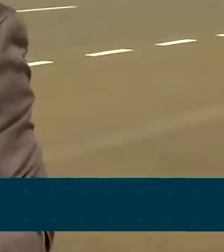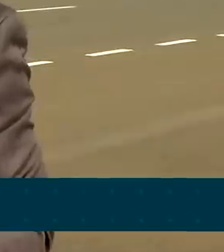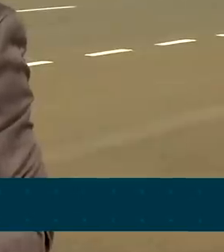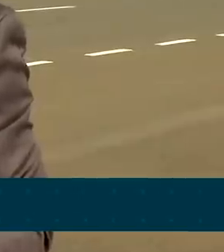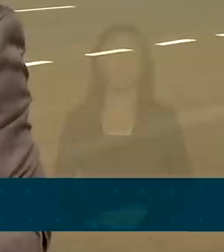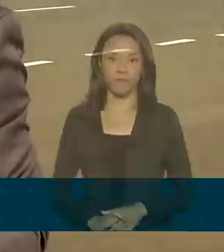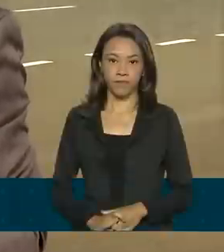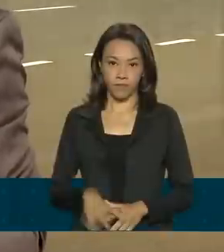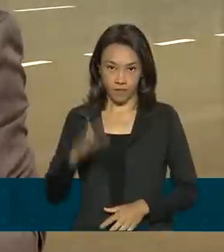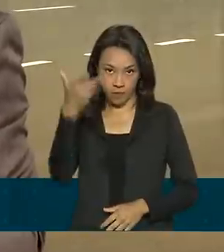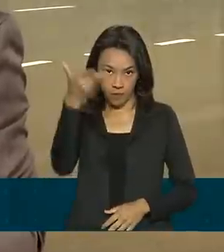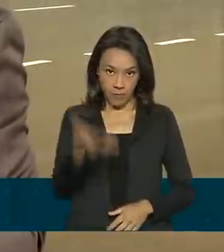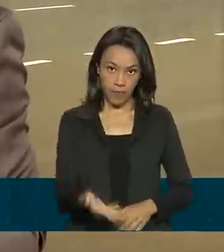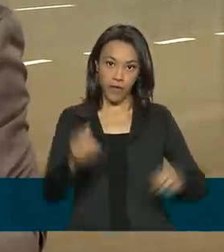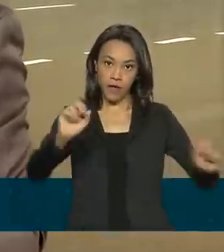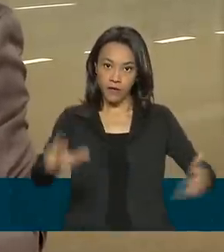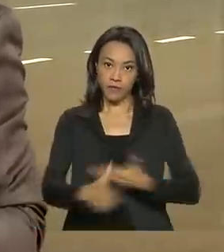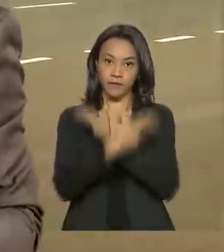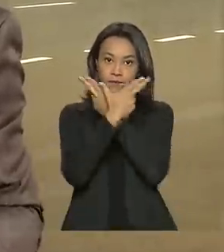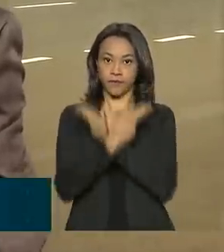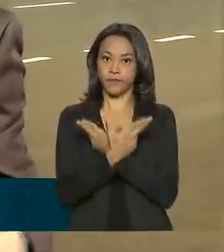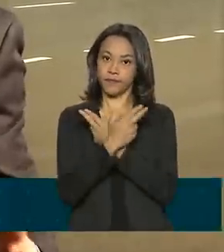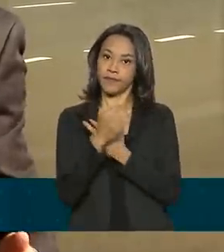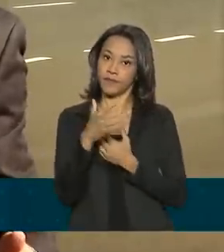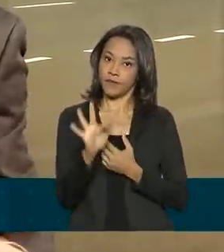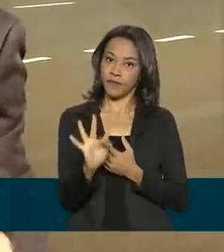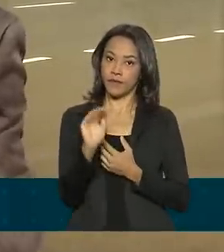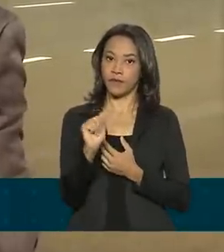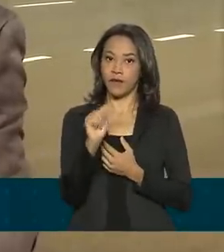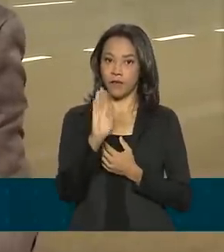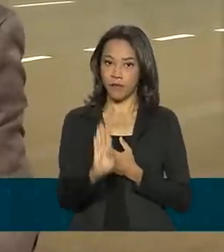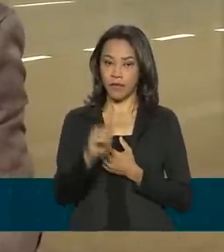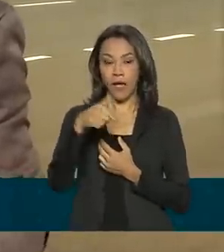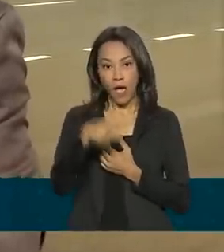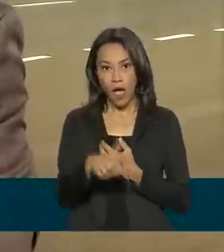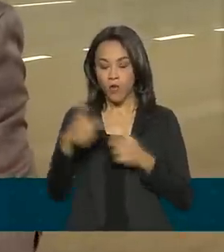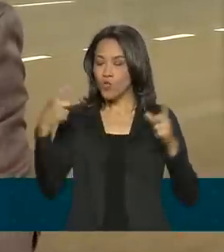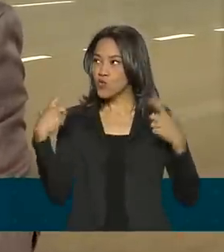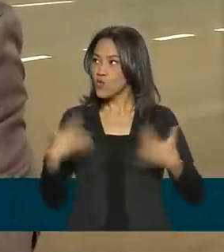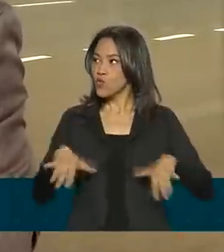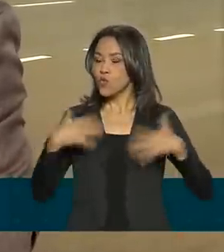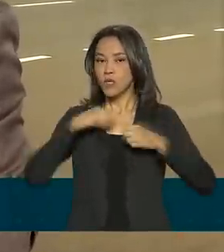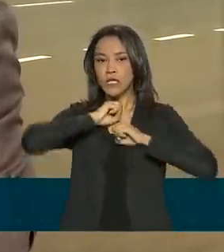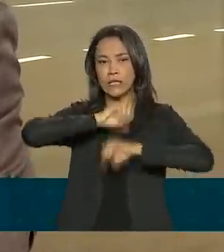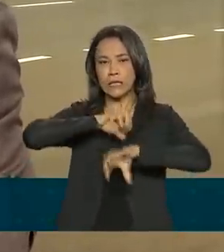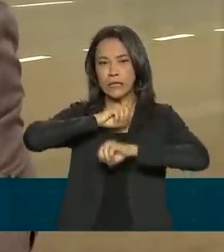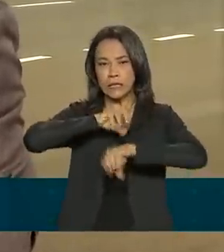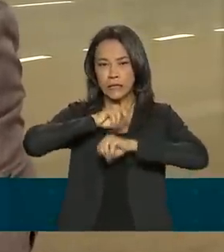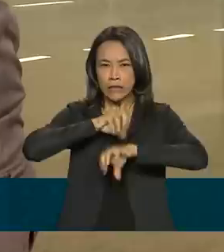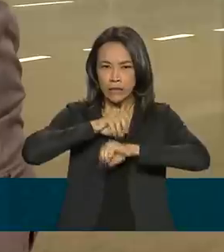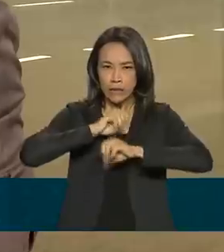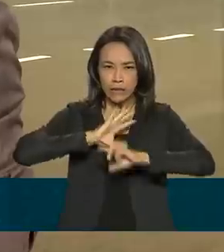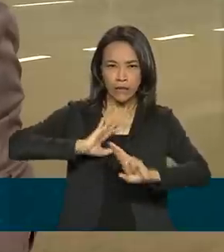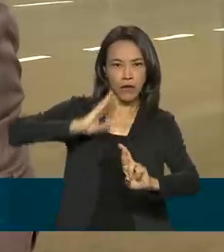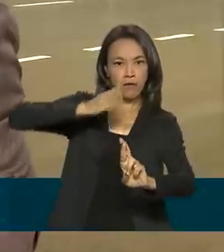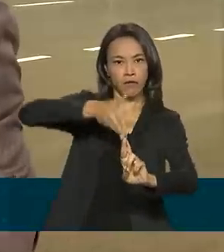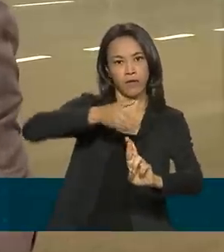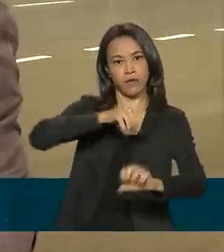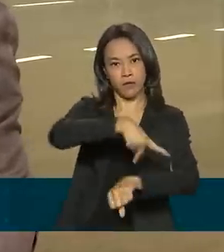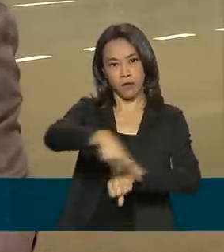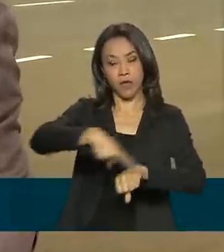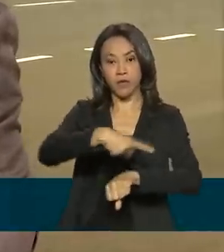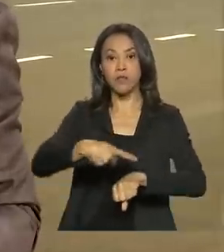A Academia da Força Aérea de Pirassununga é o maior complexo de ensino da aviação militar do país. Os cursos